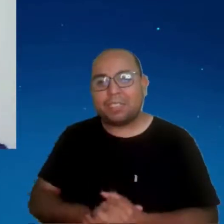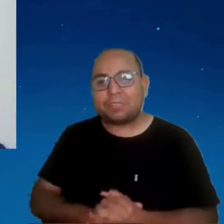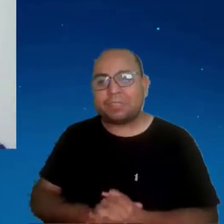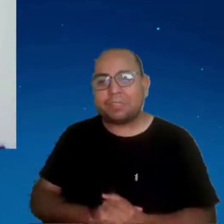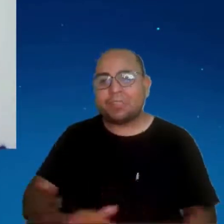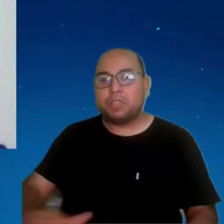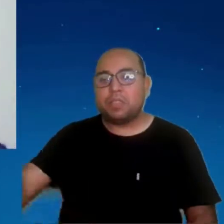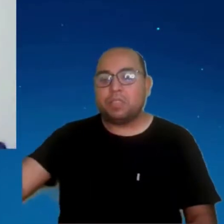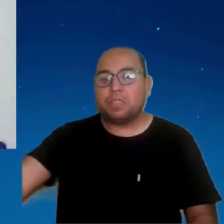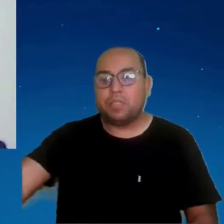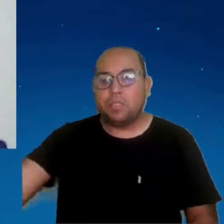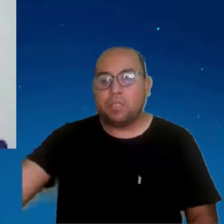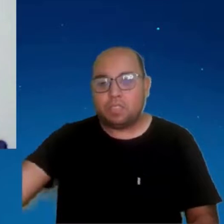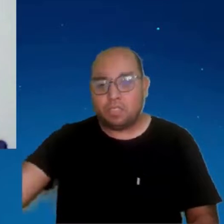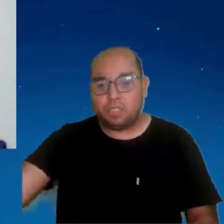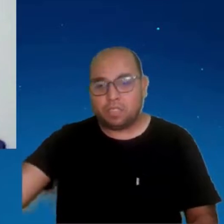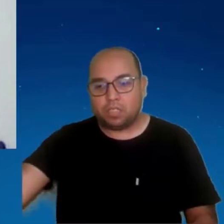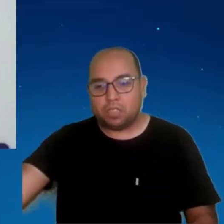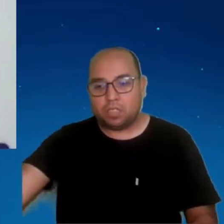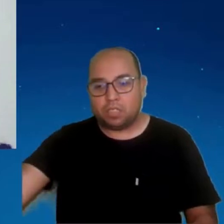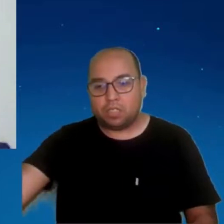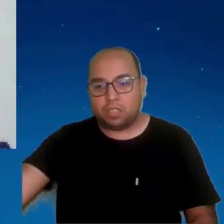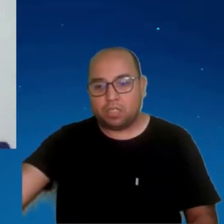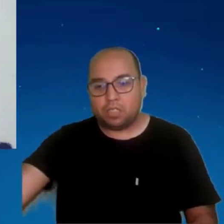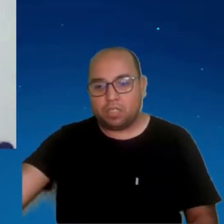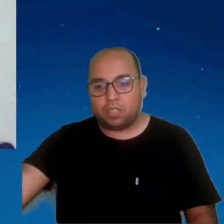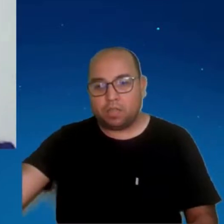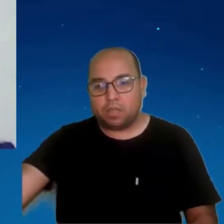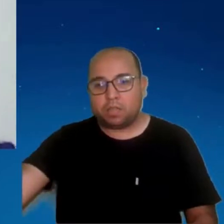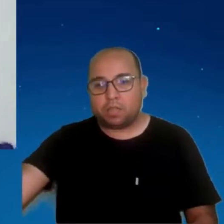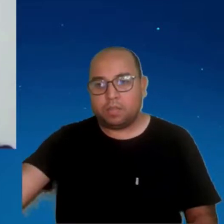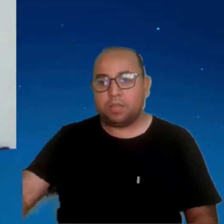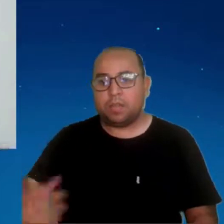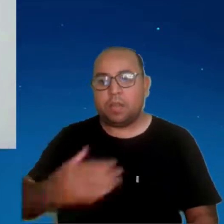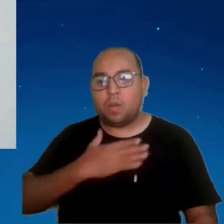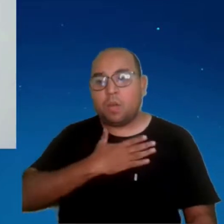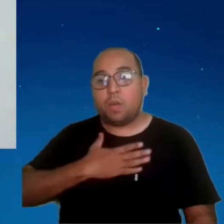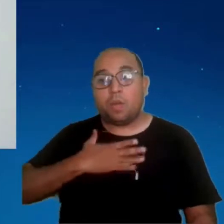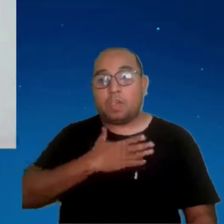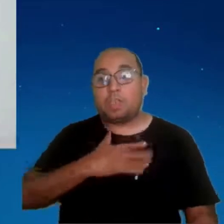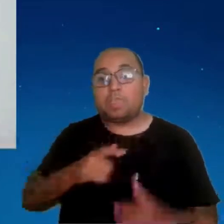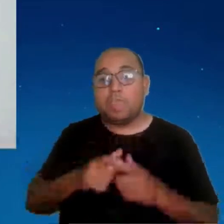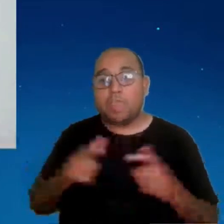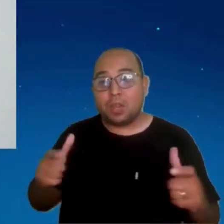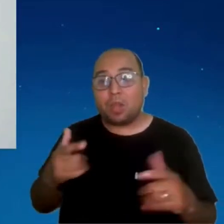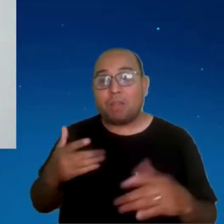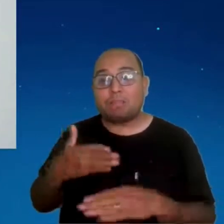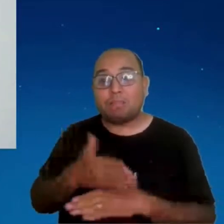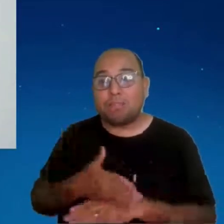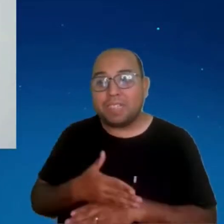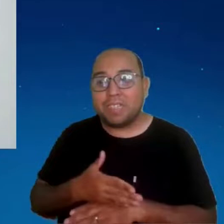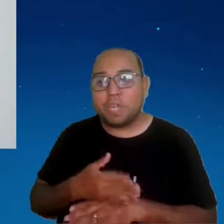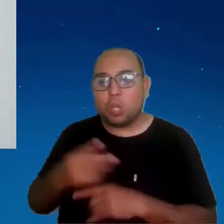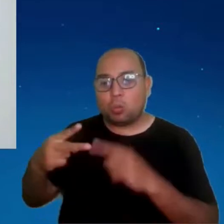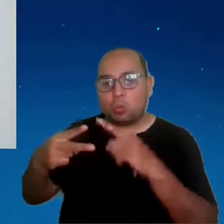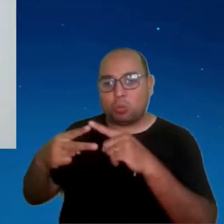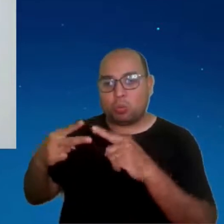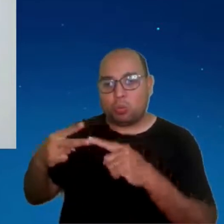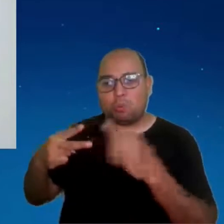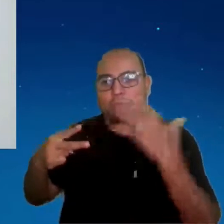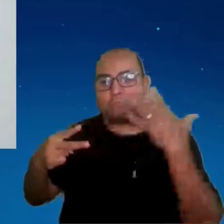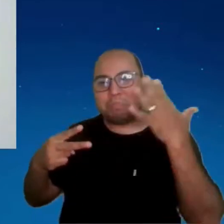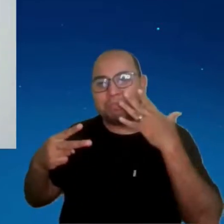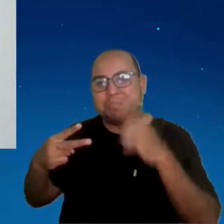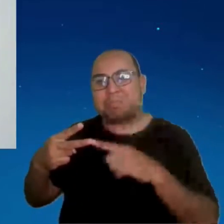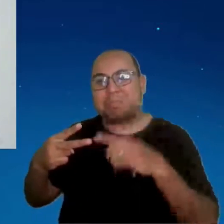né. Então, assim, é um prazer enorme poder participar disso e depois de 2 talentos enormes, né, que